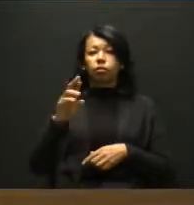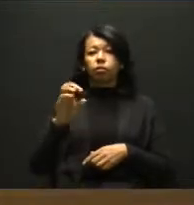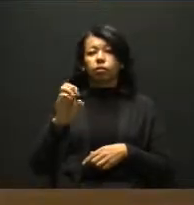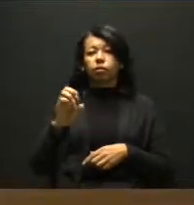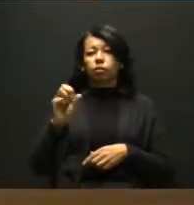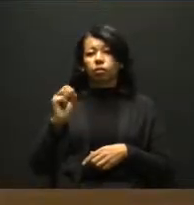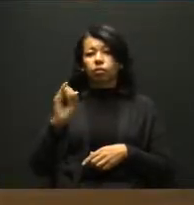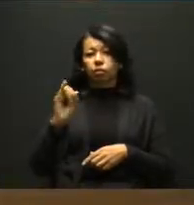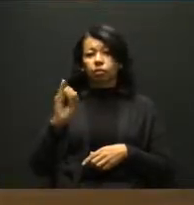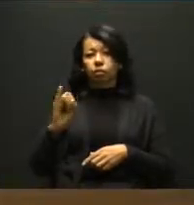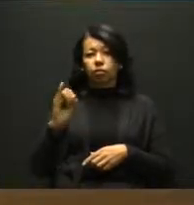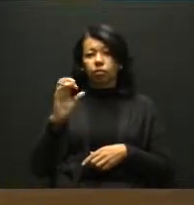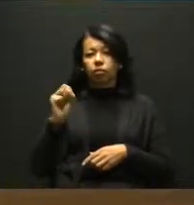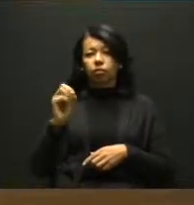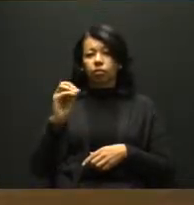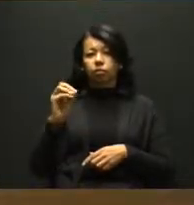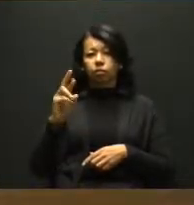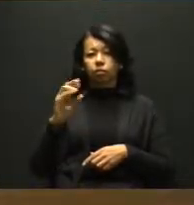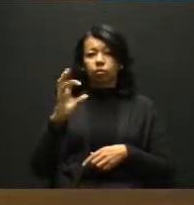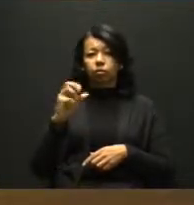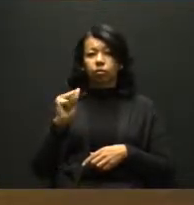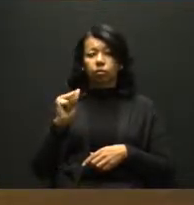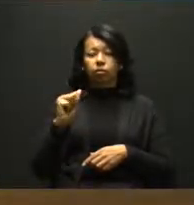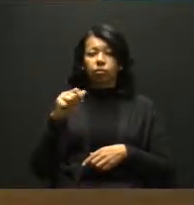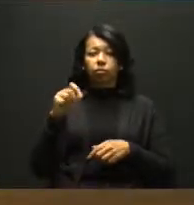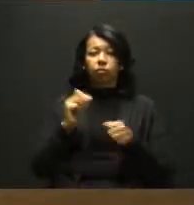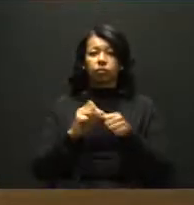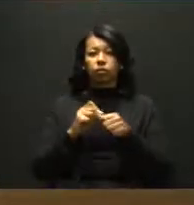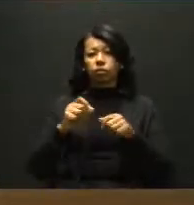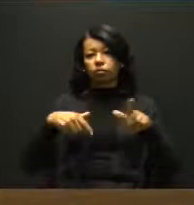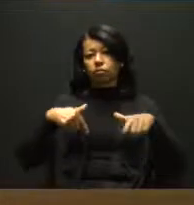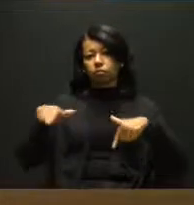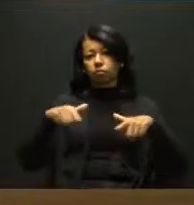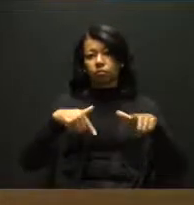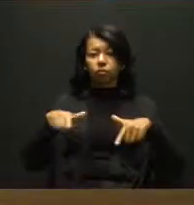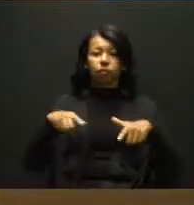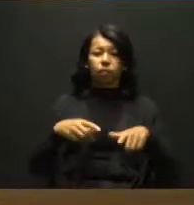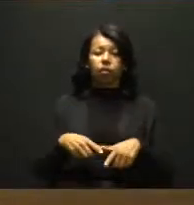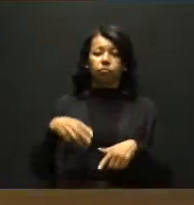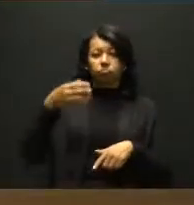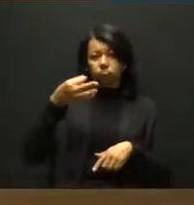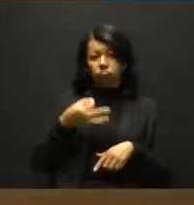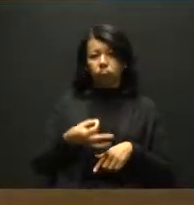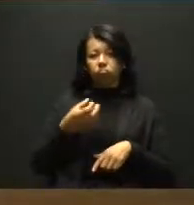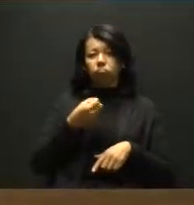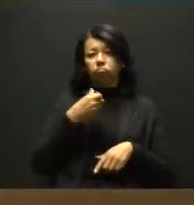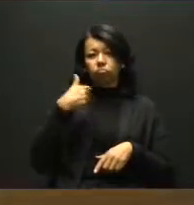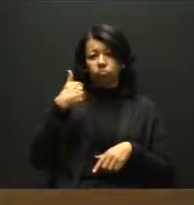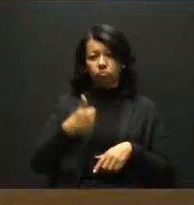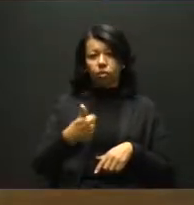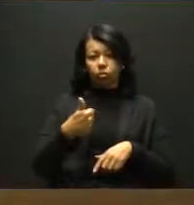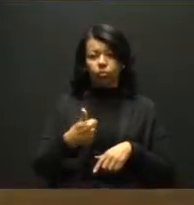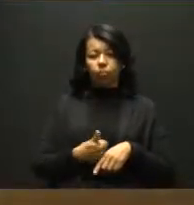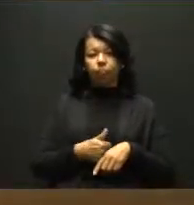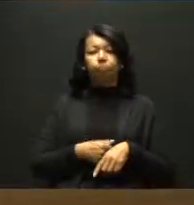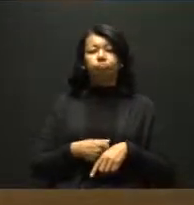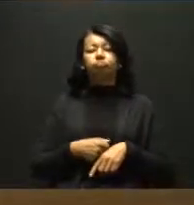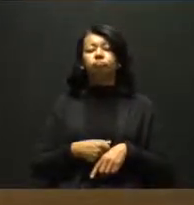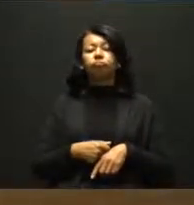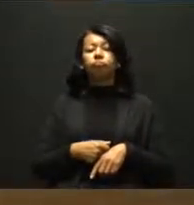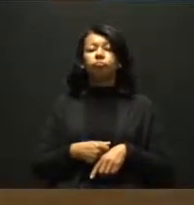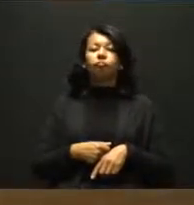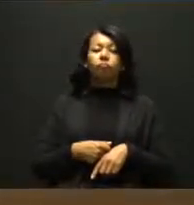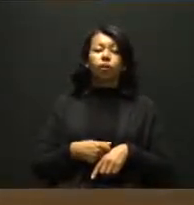anos de serviços ali e serviços bem prestados na diga se de passagem porque eu lembro que uma das marcas é que